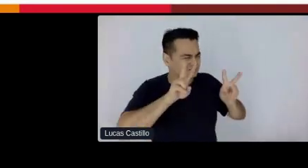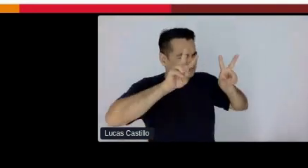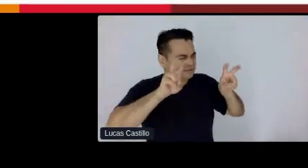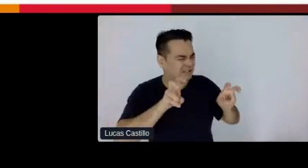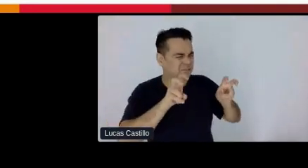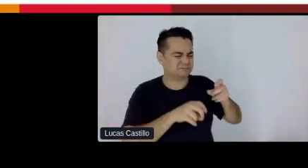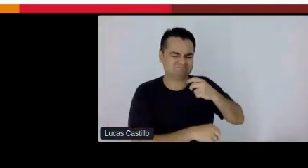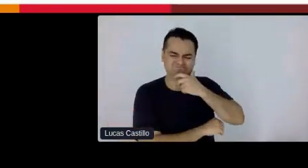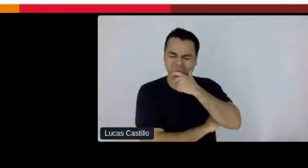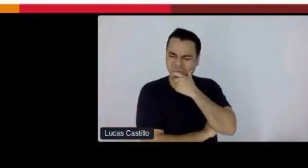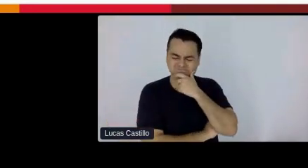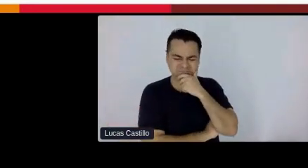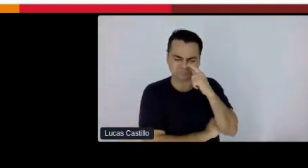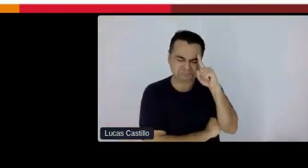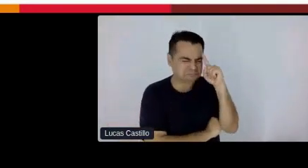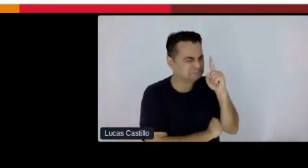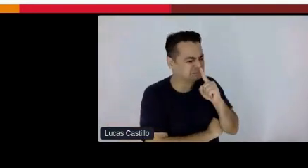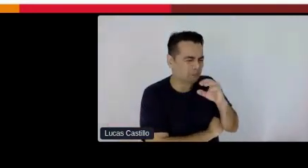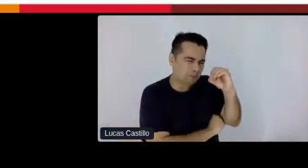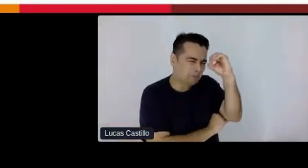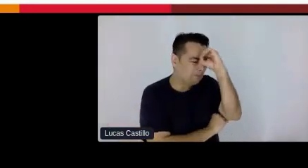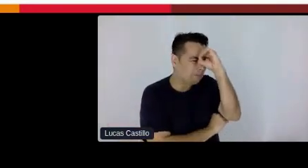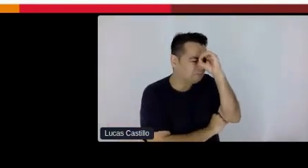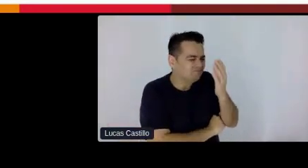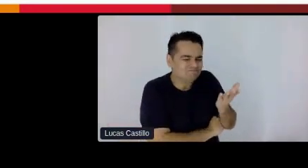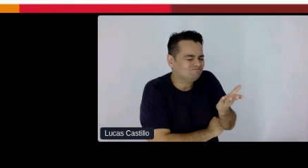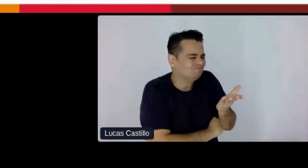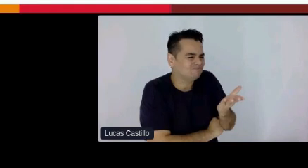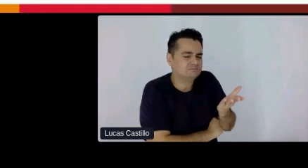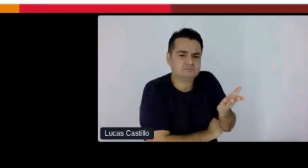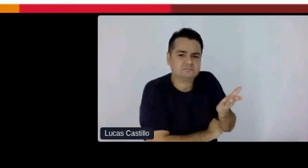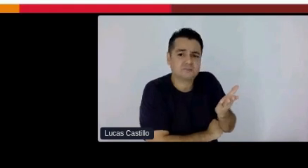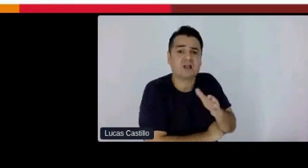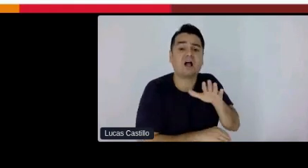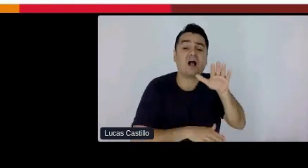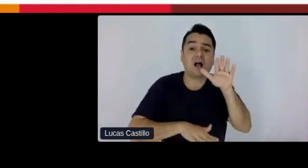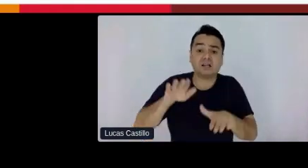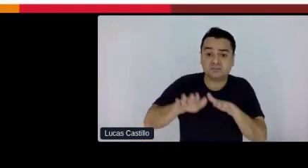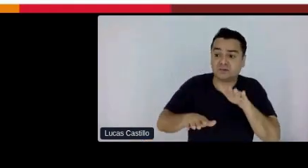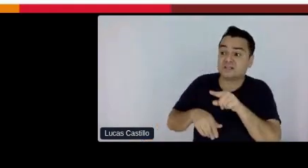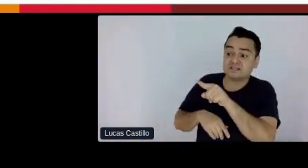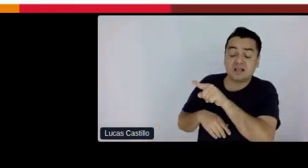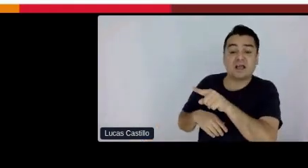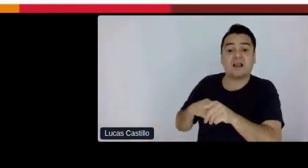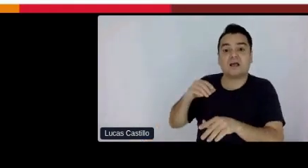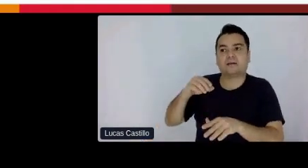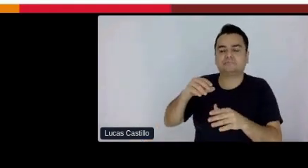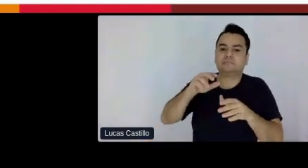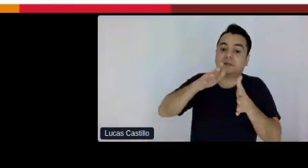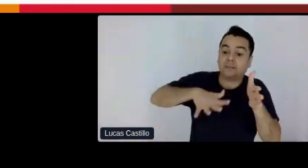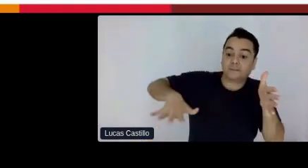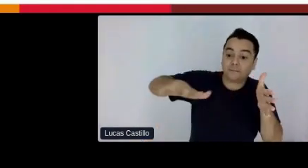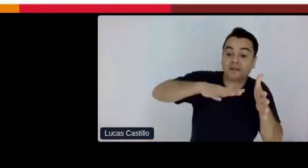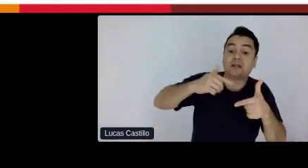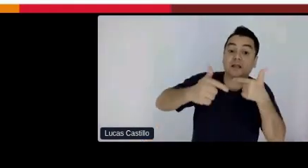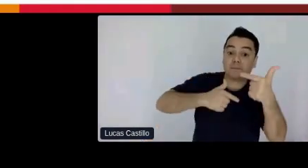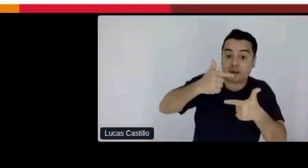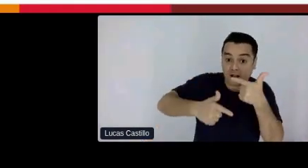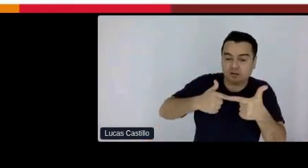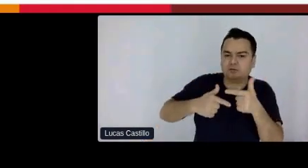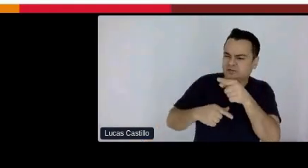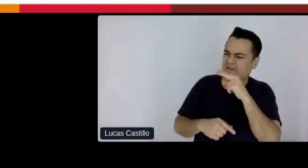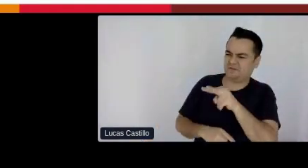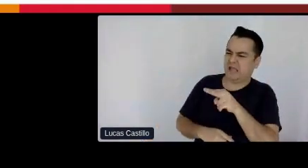ter conhecimento, né? Elas vão estar reproduzindo comportamentos que não deveriam no ambiente e a gente tem que acolher